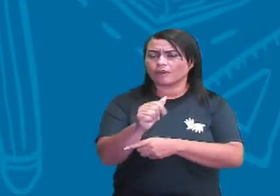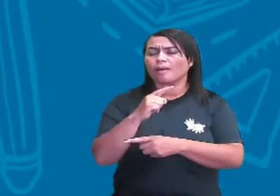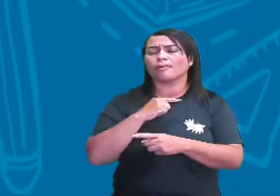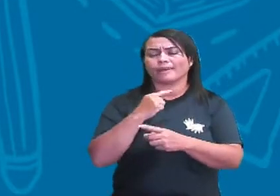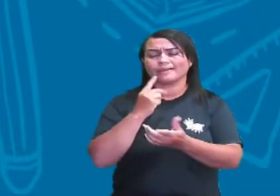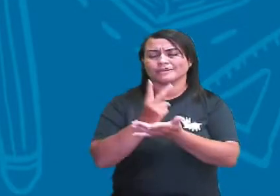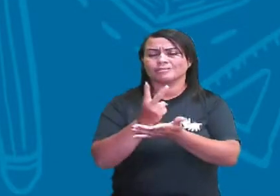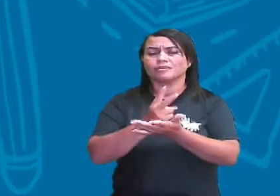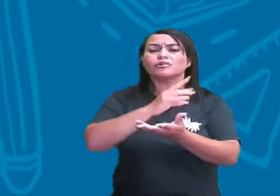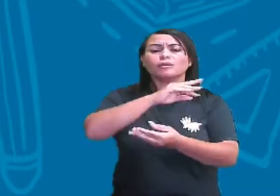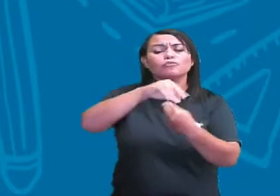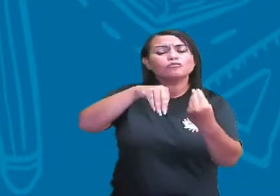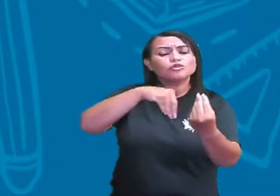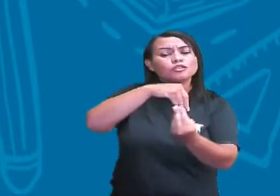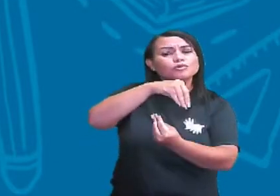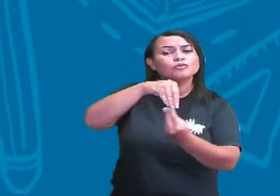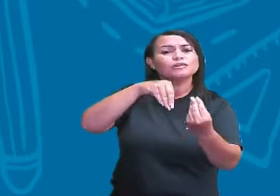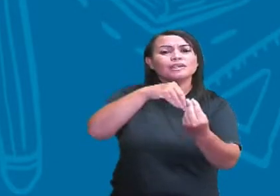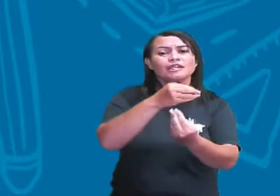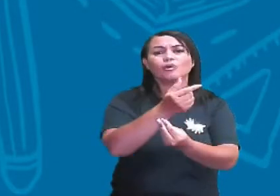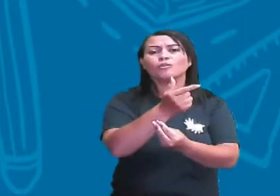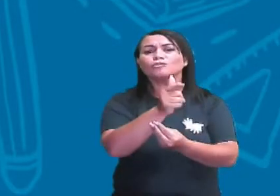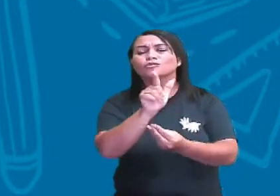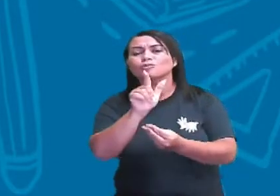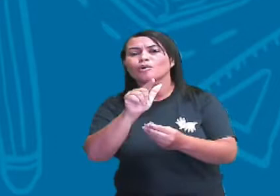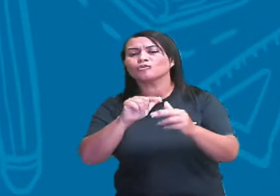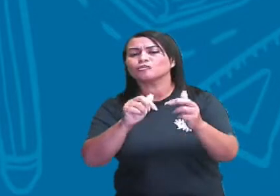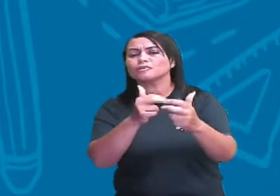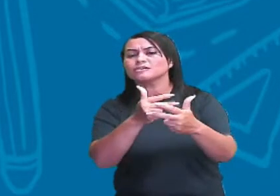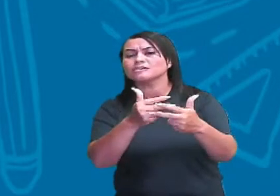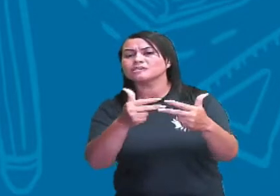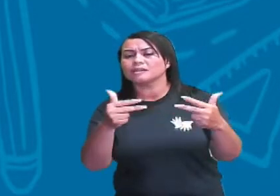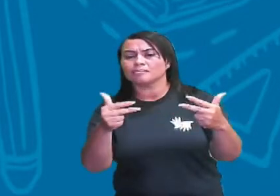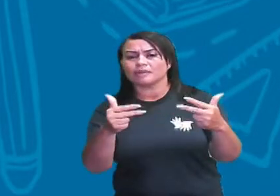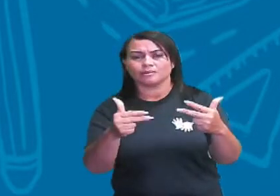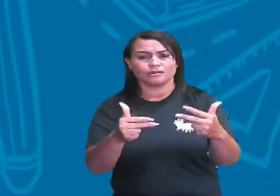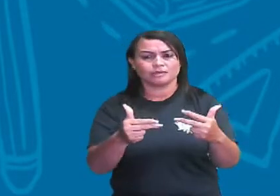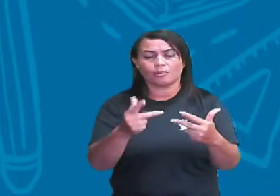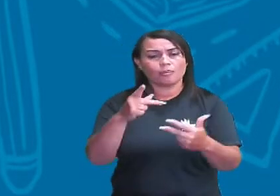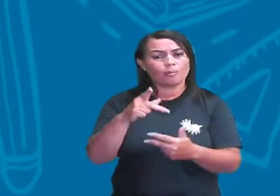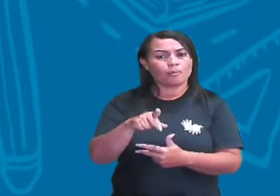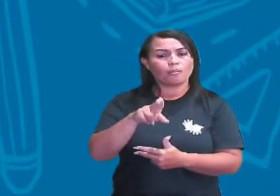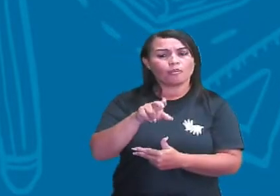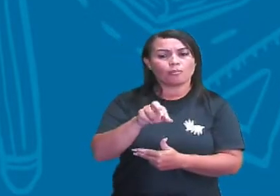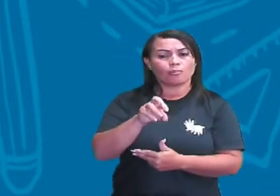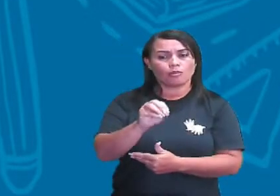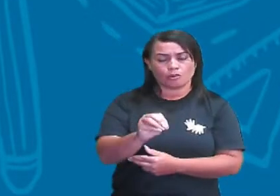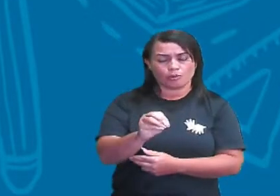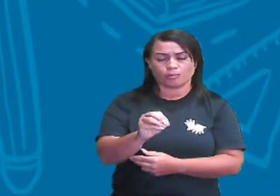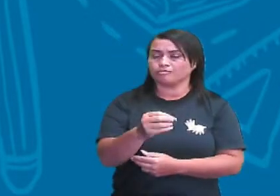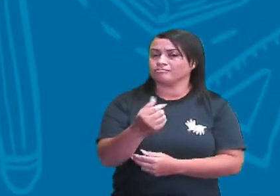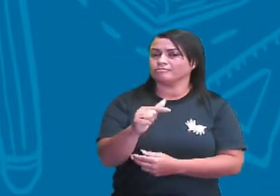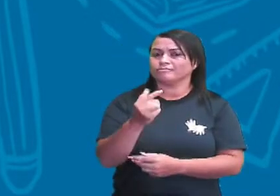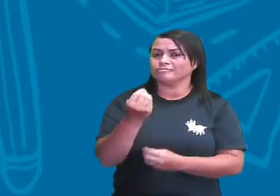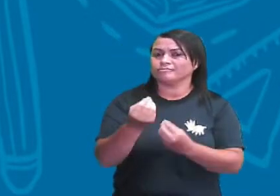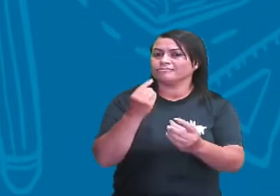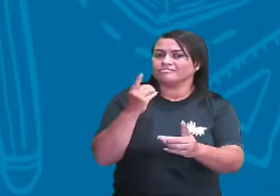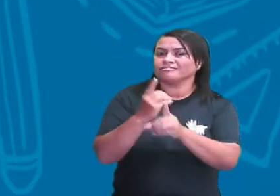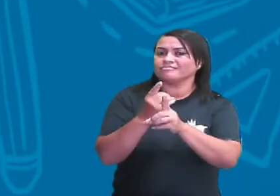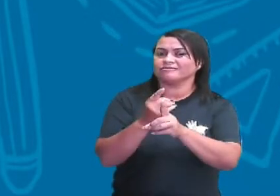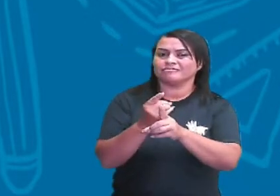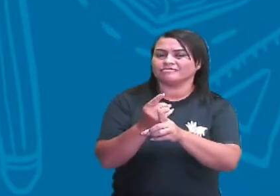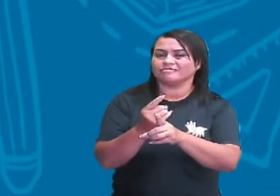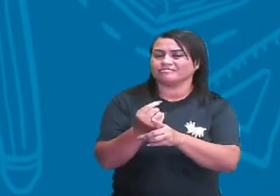outros elementos. Então, você encontrar algo realmente puro na natureza é raro. Elas estão sempre misturadas com diversos elementos